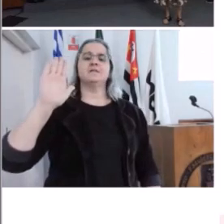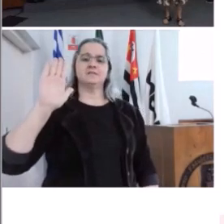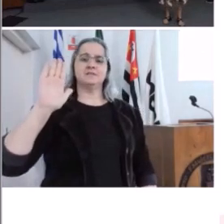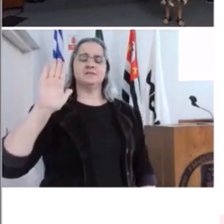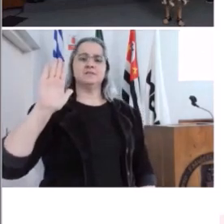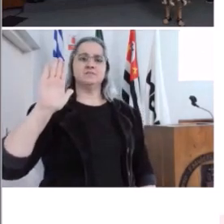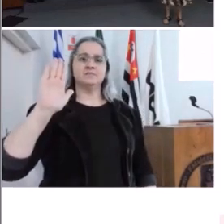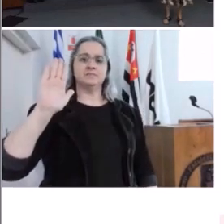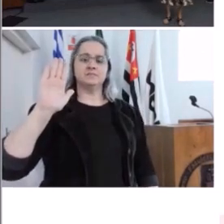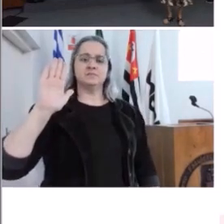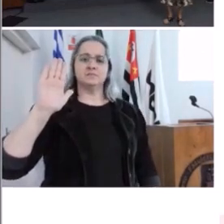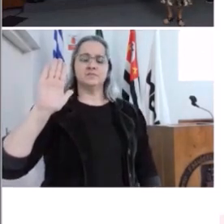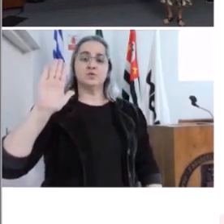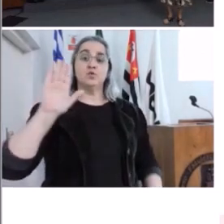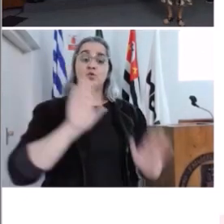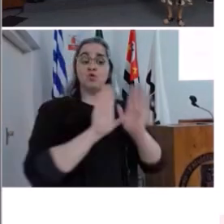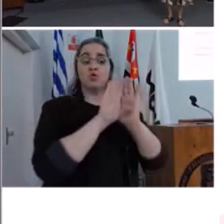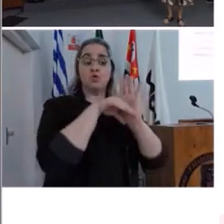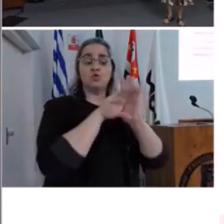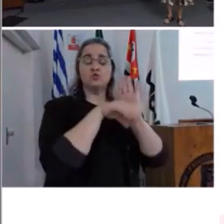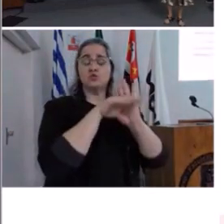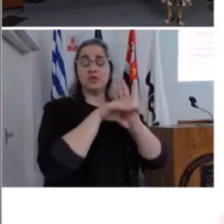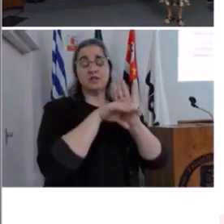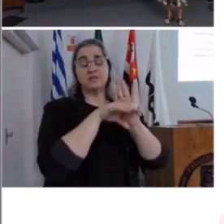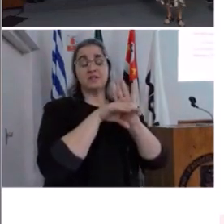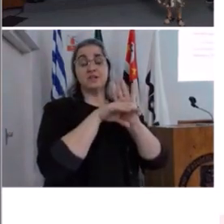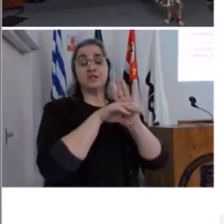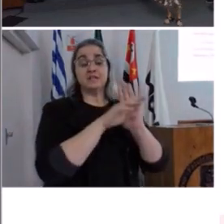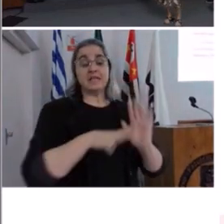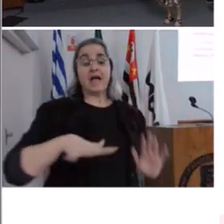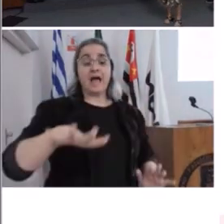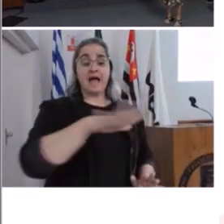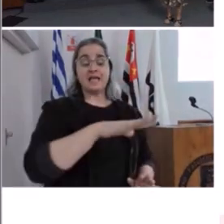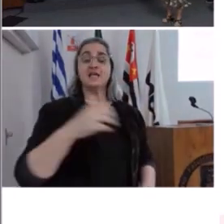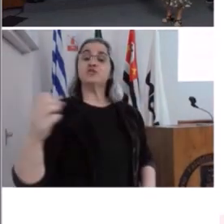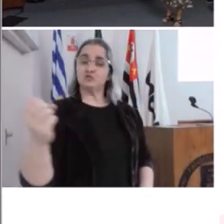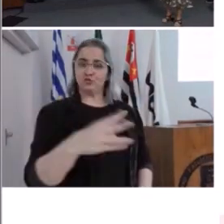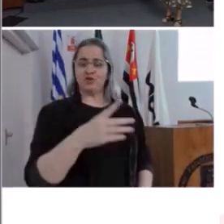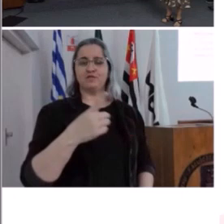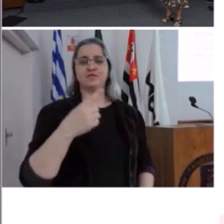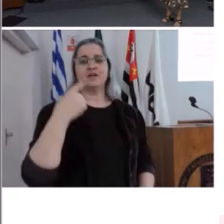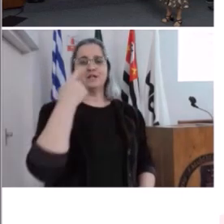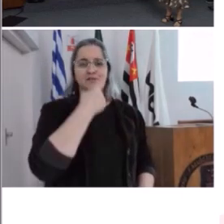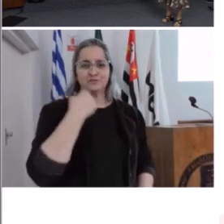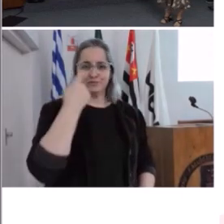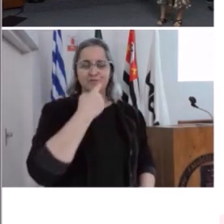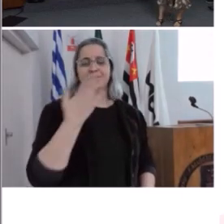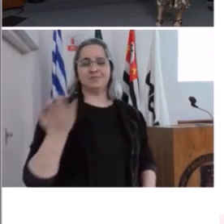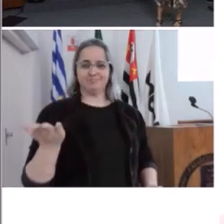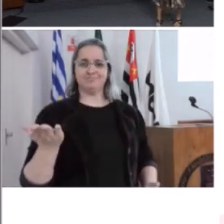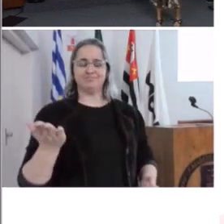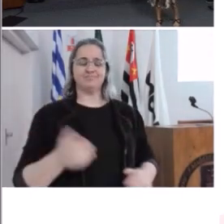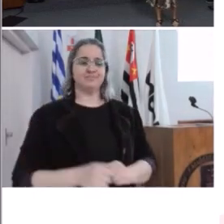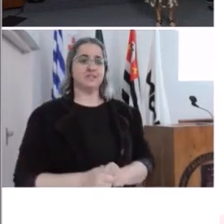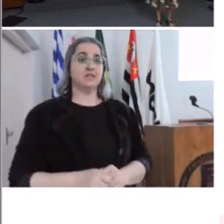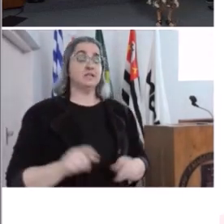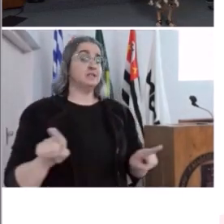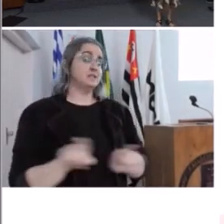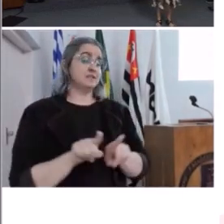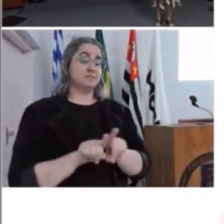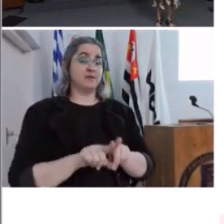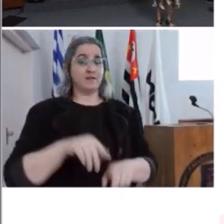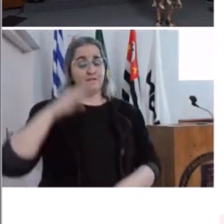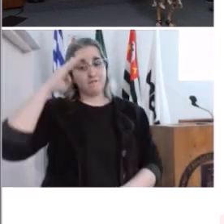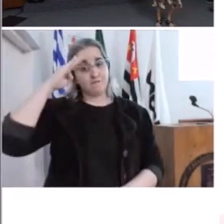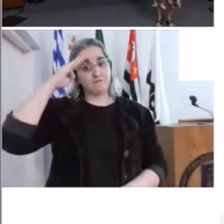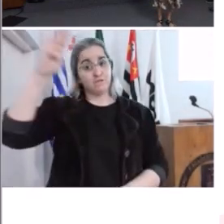definir mais ainda o conceito dessa nova área aí da medicina oral, tá bom? Gente, e uma coisa também que vai ser fundamental,